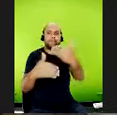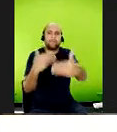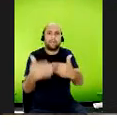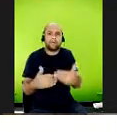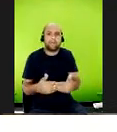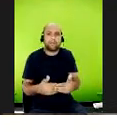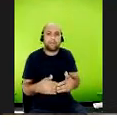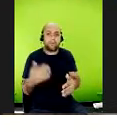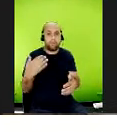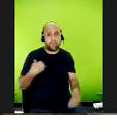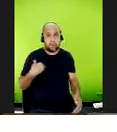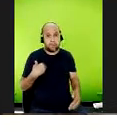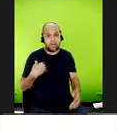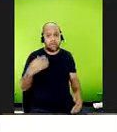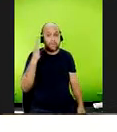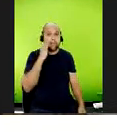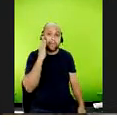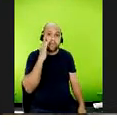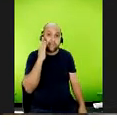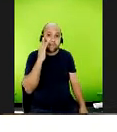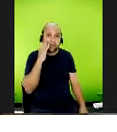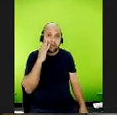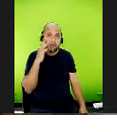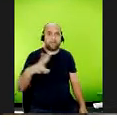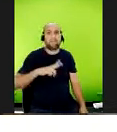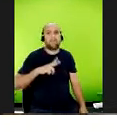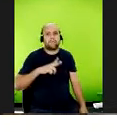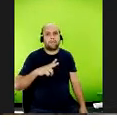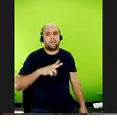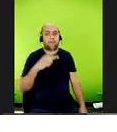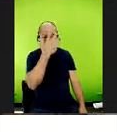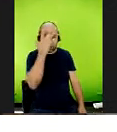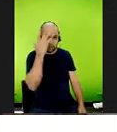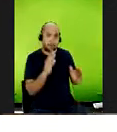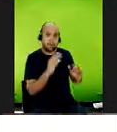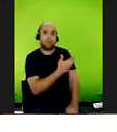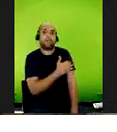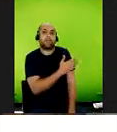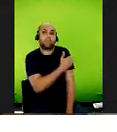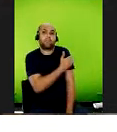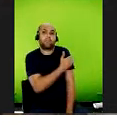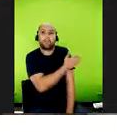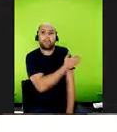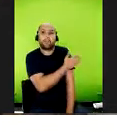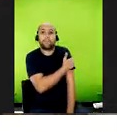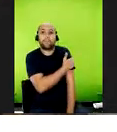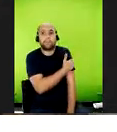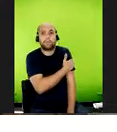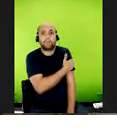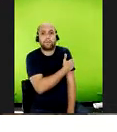meu passar cá a singularidade o meu lado se eu não saco essa singularidade do outro